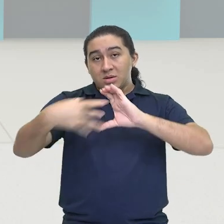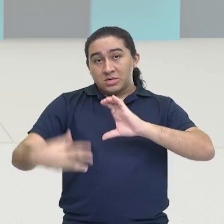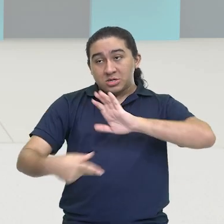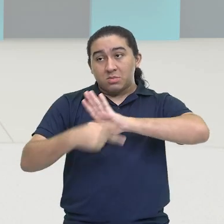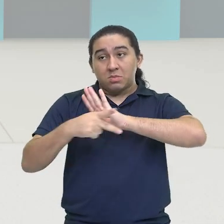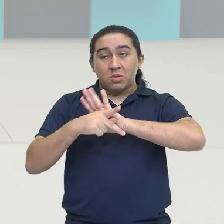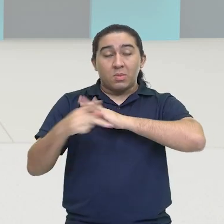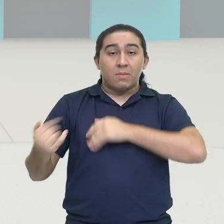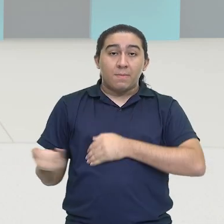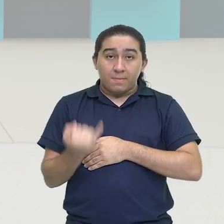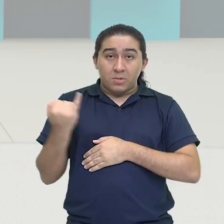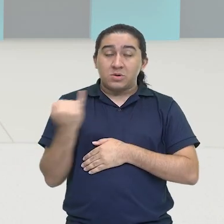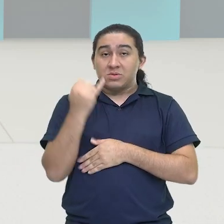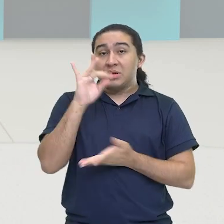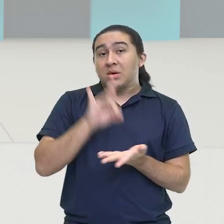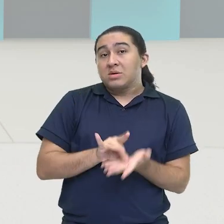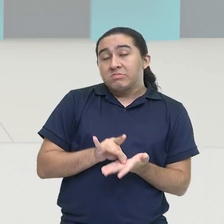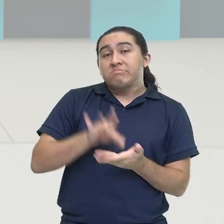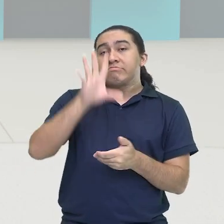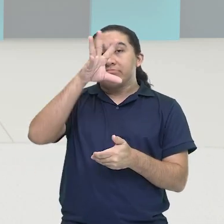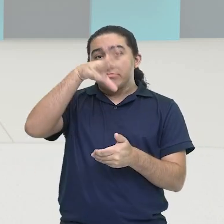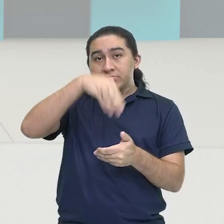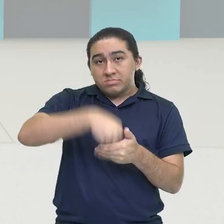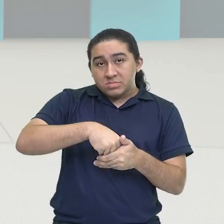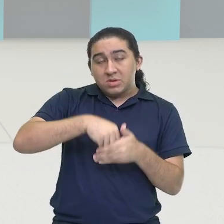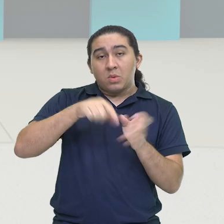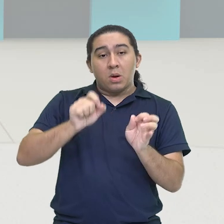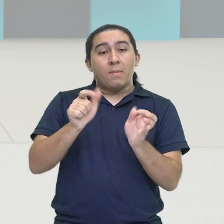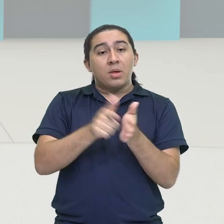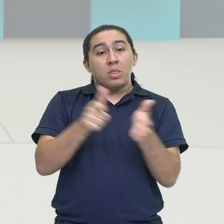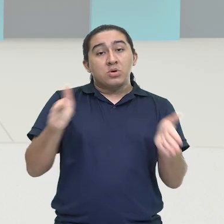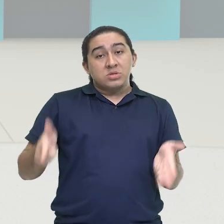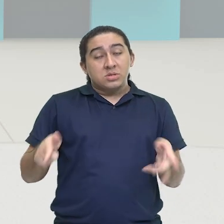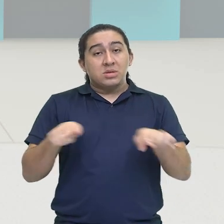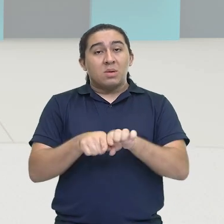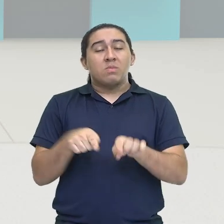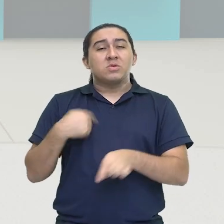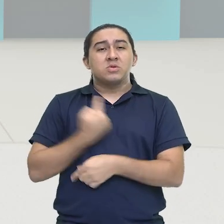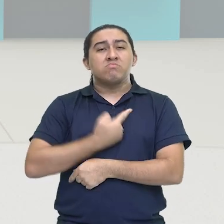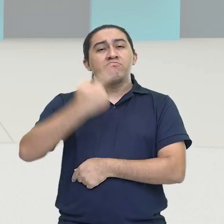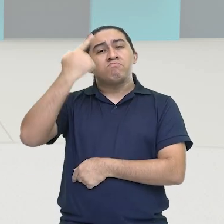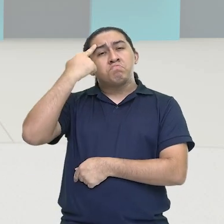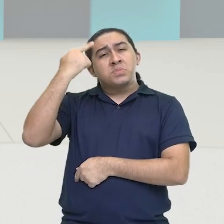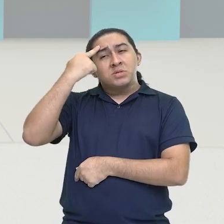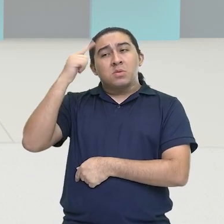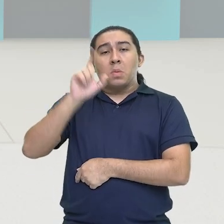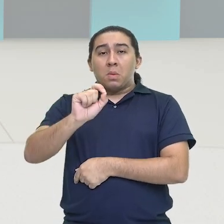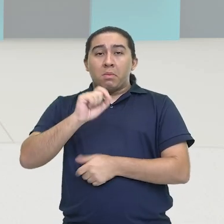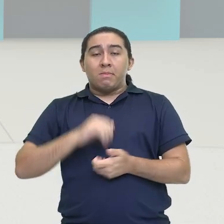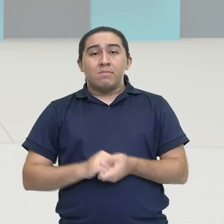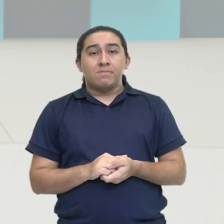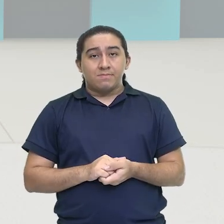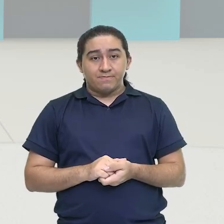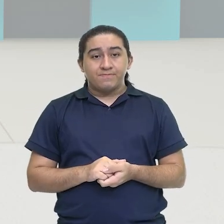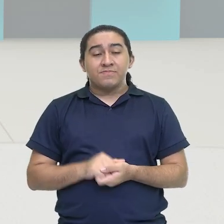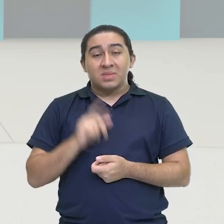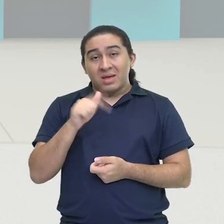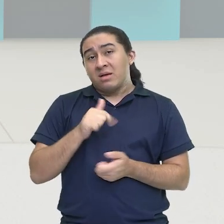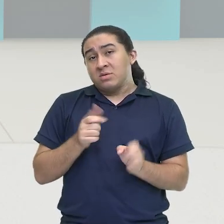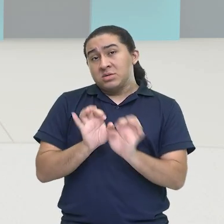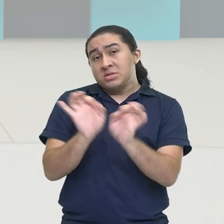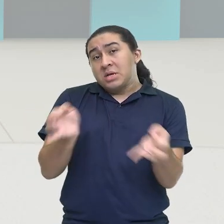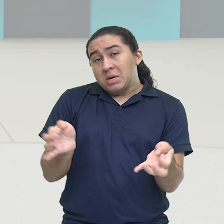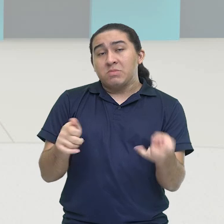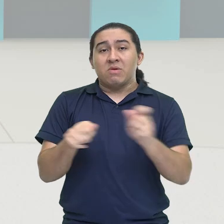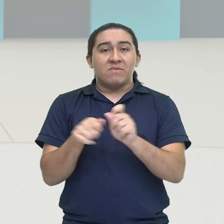características importantes dentro de uma notícia. A gente acha que uma notícia é bem